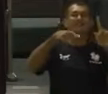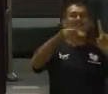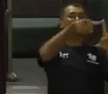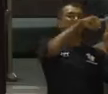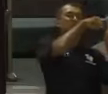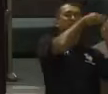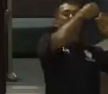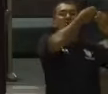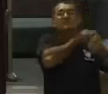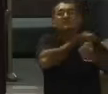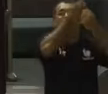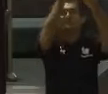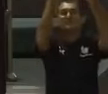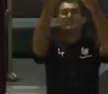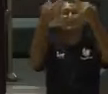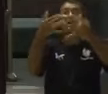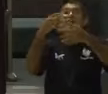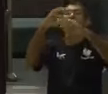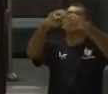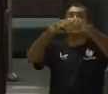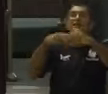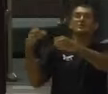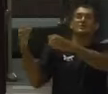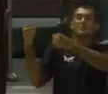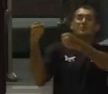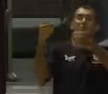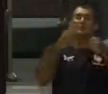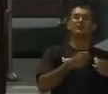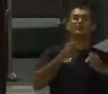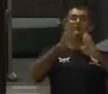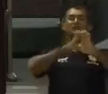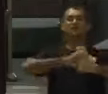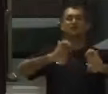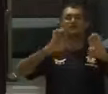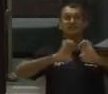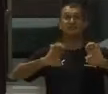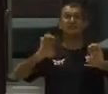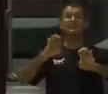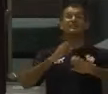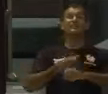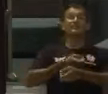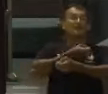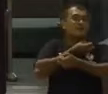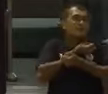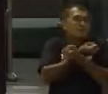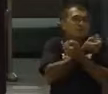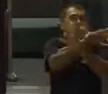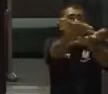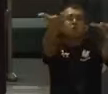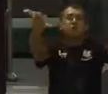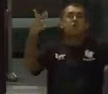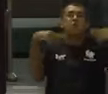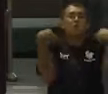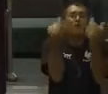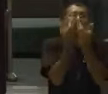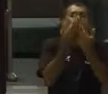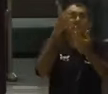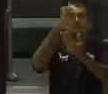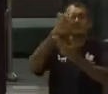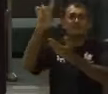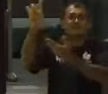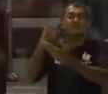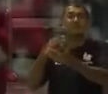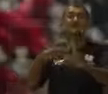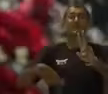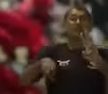está reproduzindo o poder do Evangelho. Ele está preso porque ele está expandindo o reino de Deus. Ele está